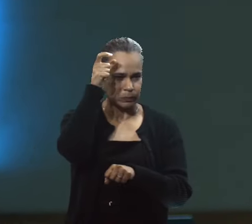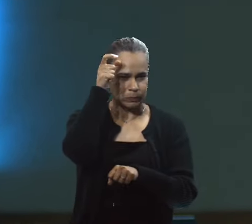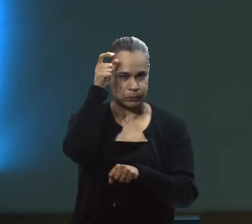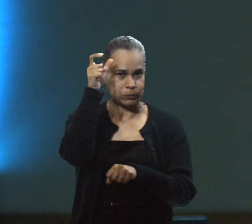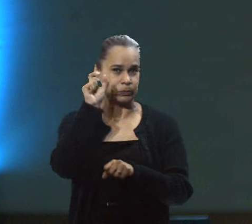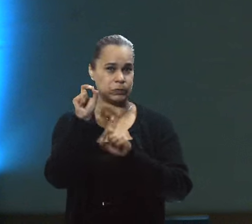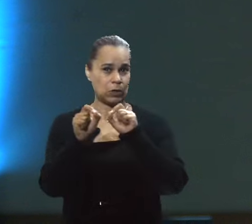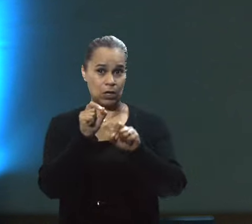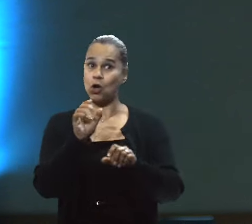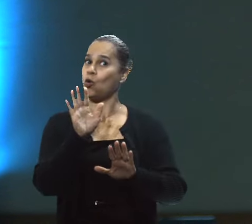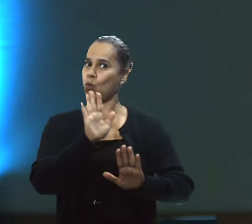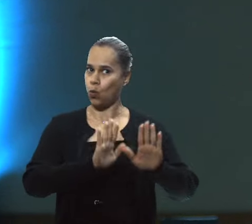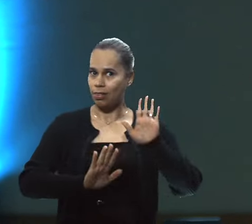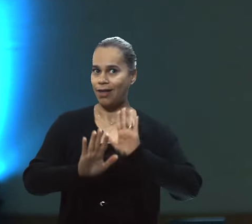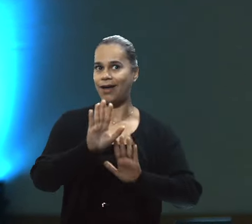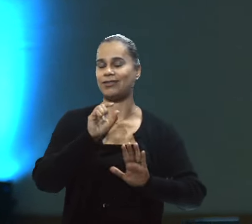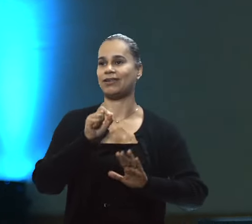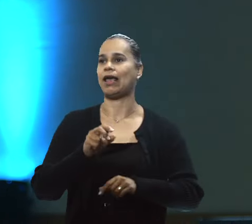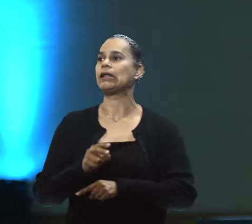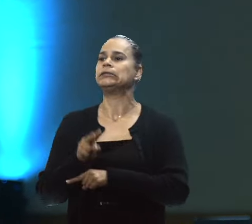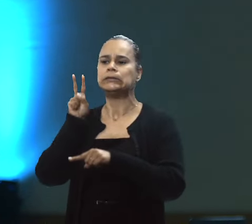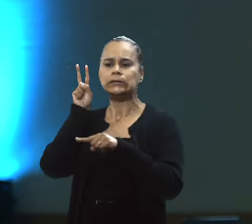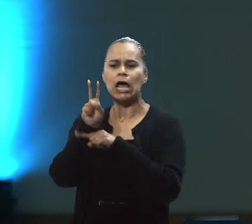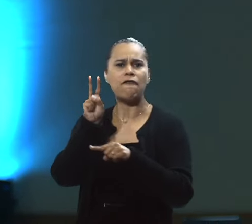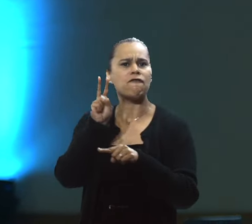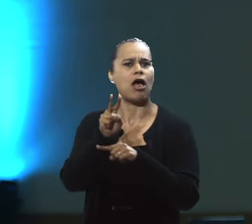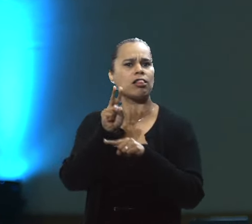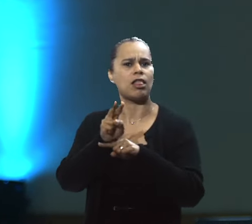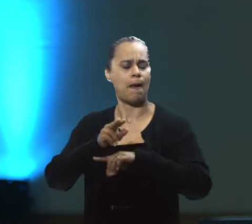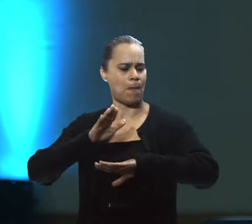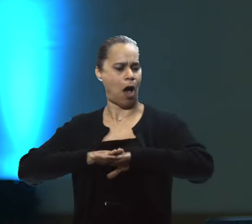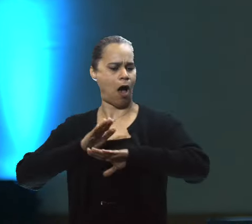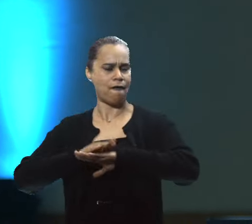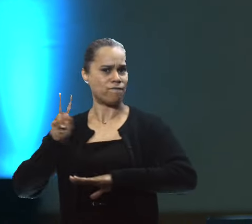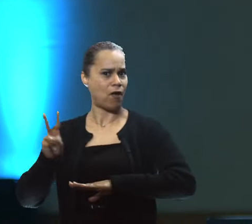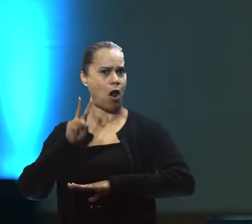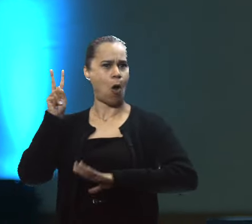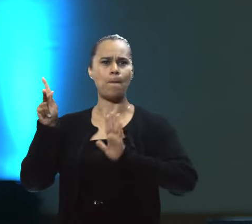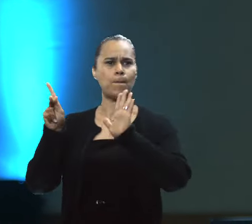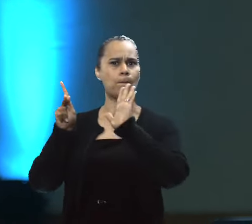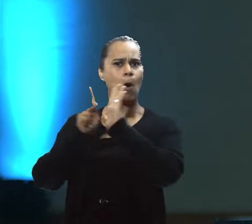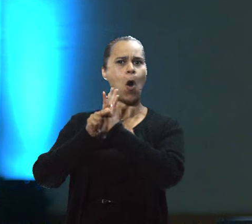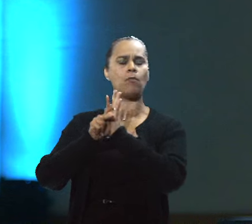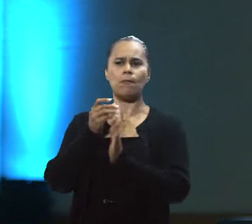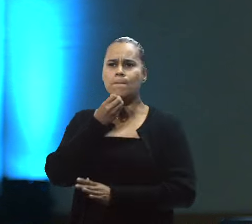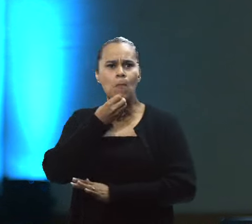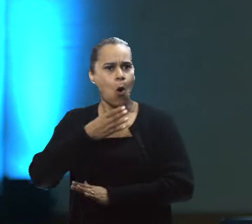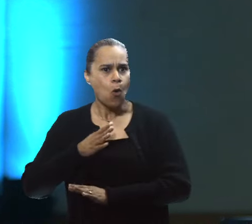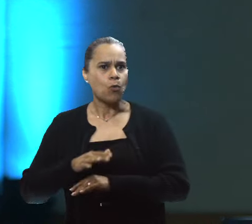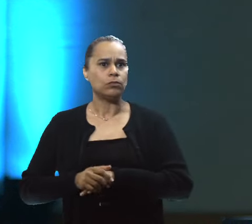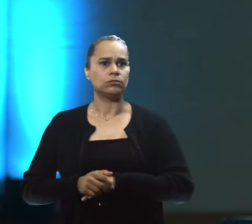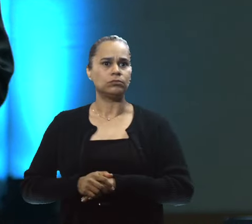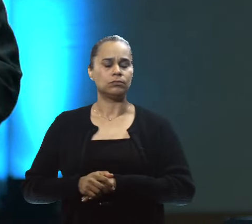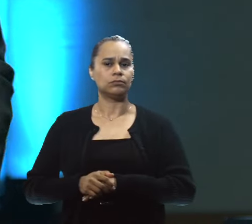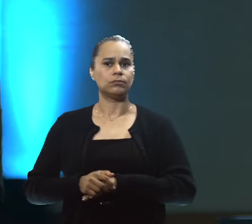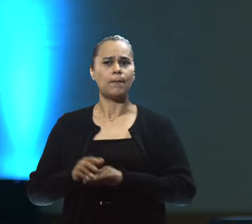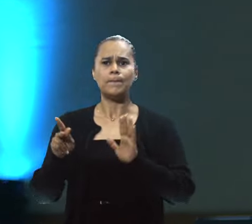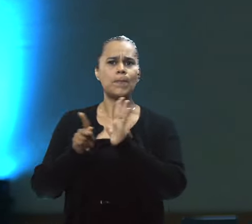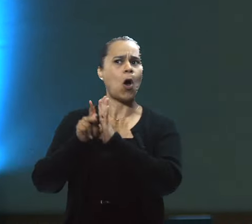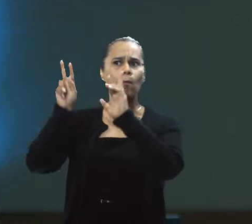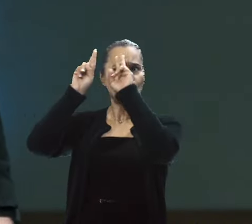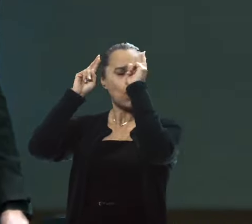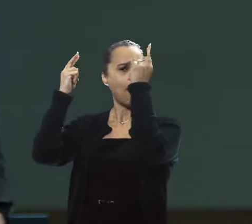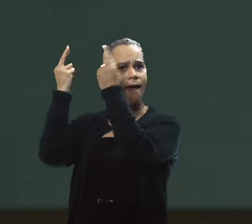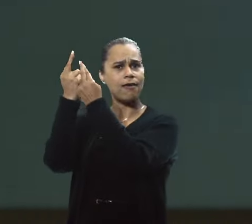No afã de defendermos os nossos valores, eles são valores do reino, são bons valores.